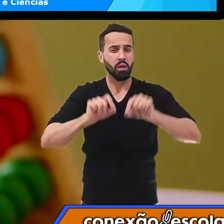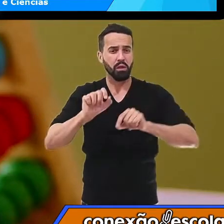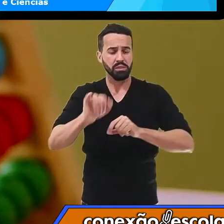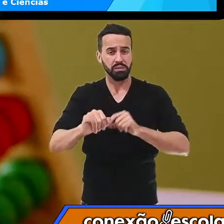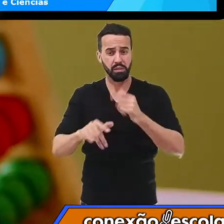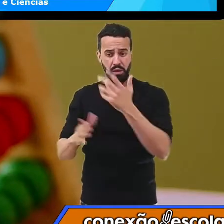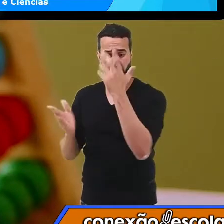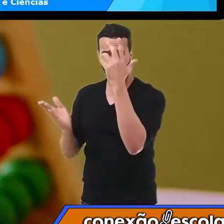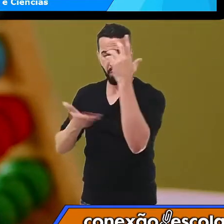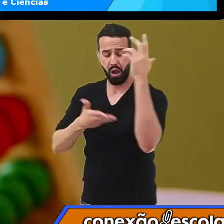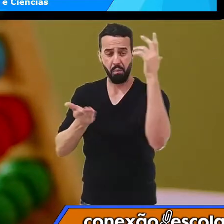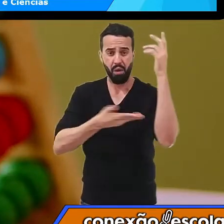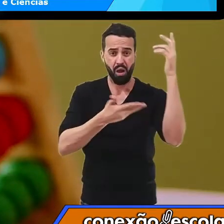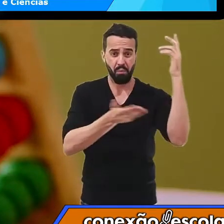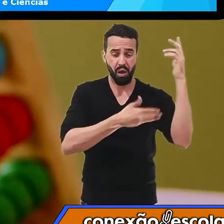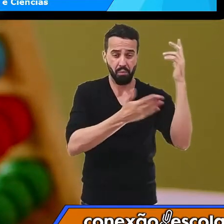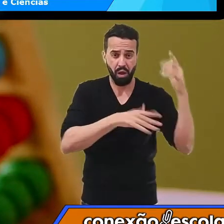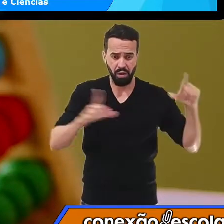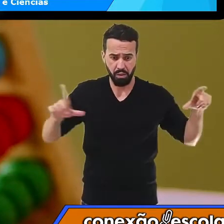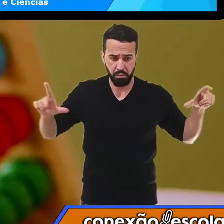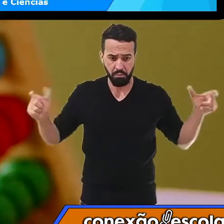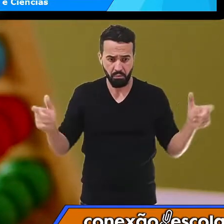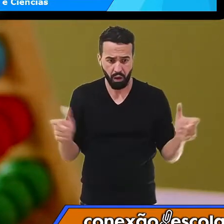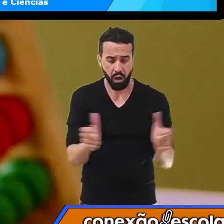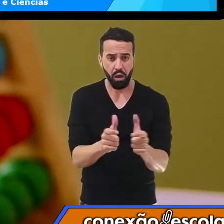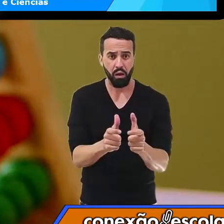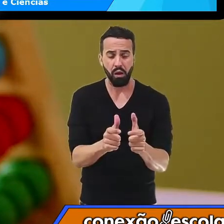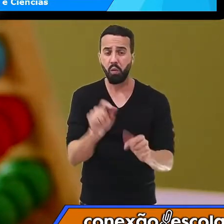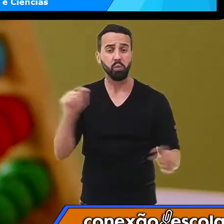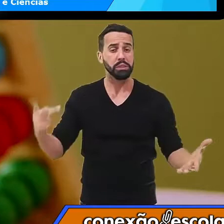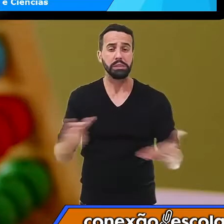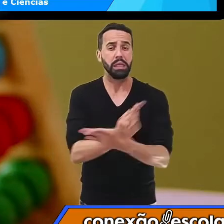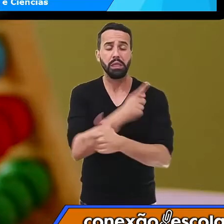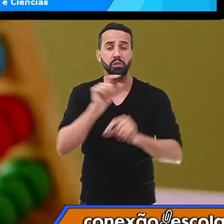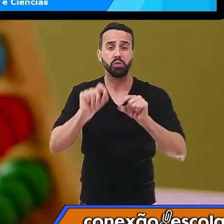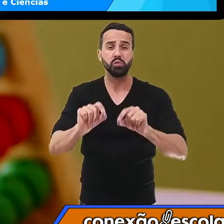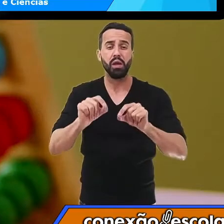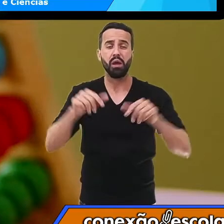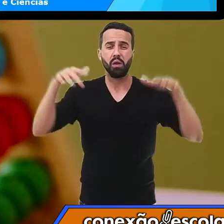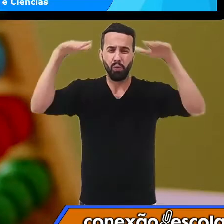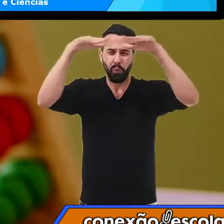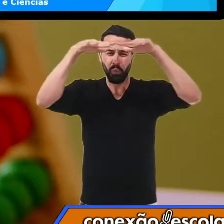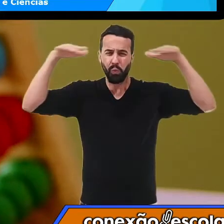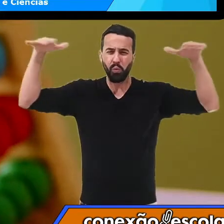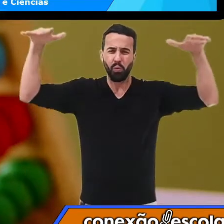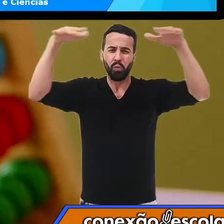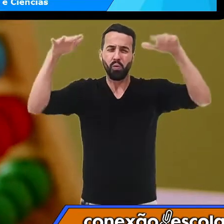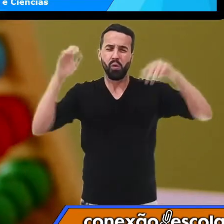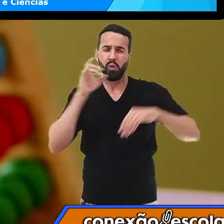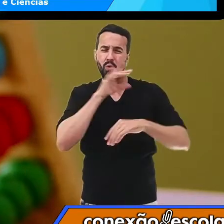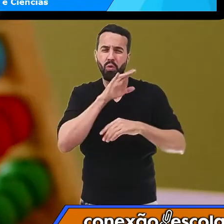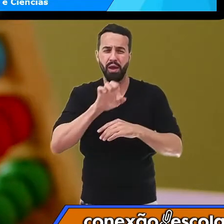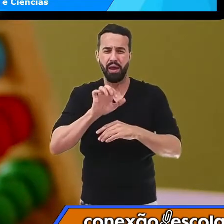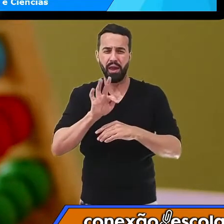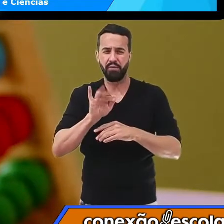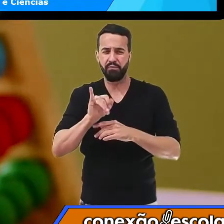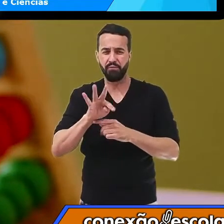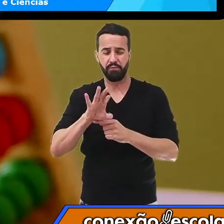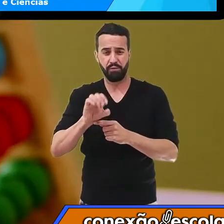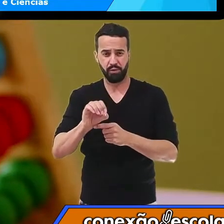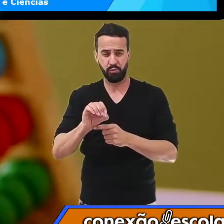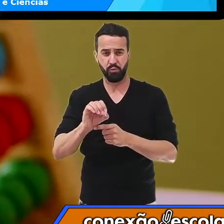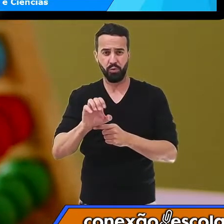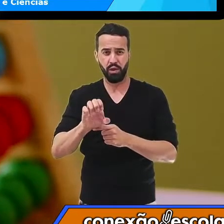cortamos as árvores, nós estamos contribuindo para o efeito estufa. Além do mais,